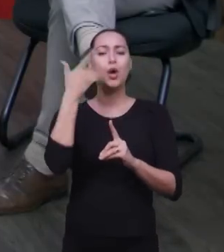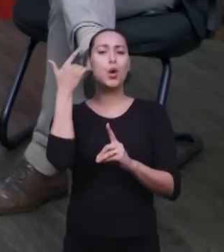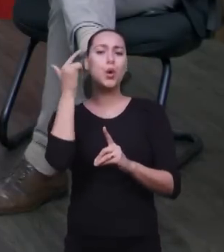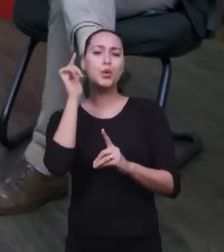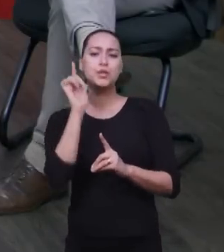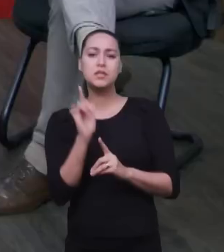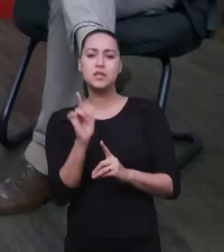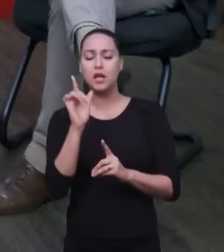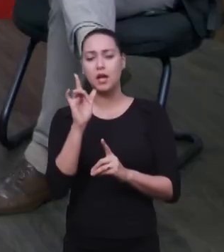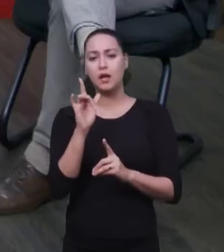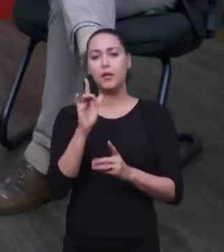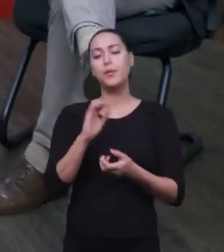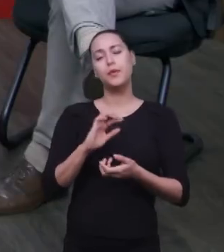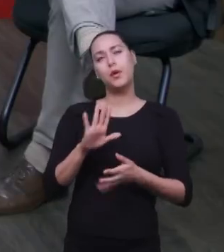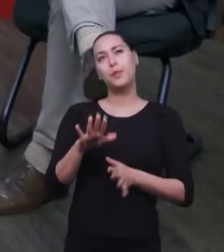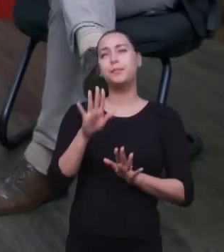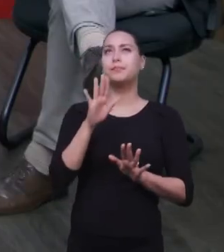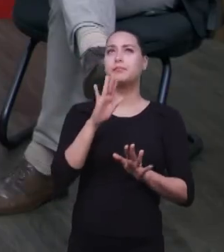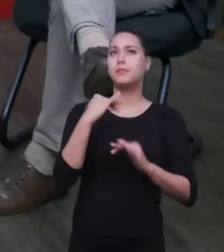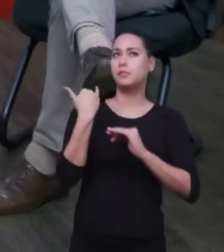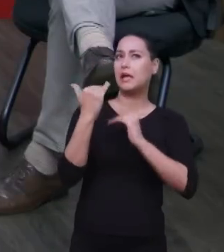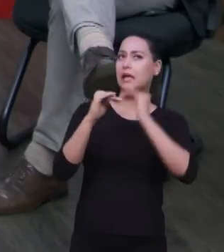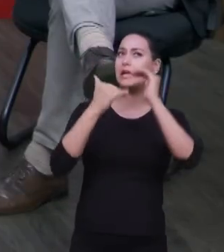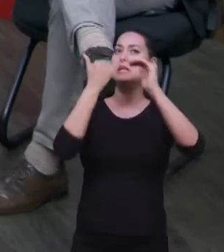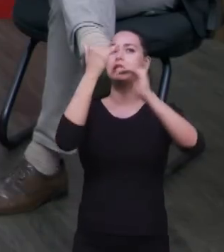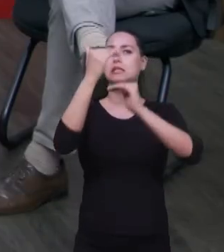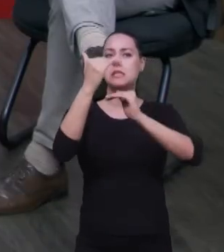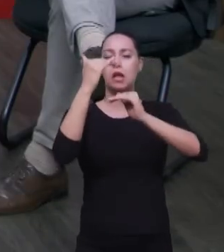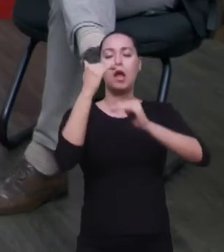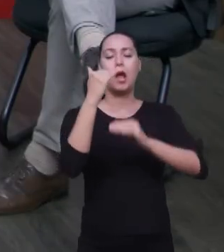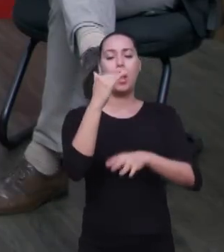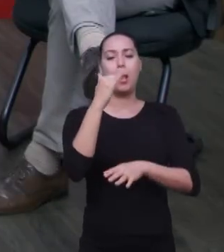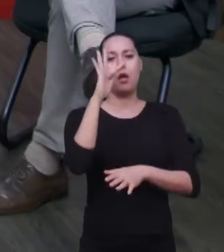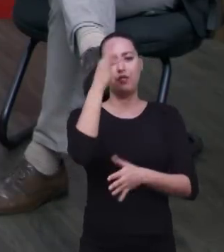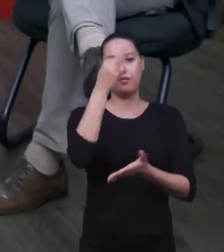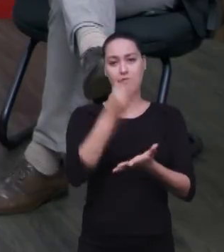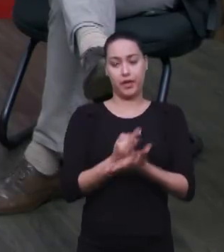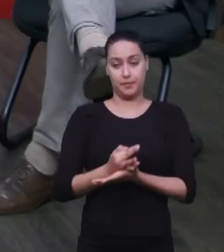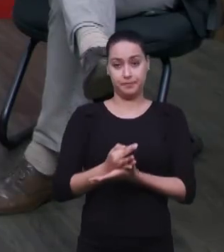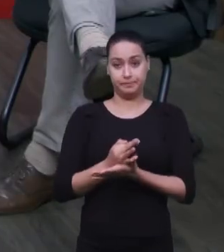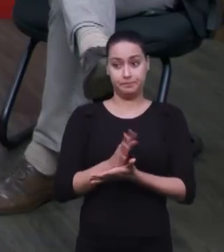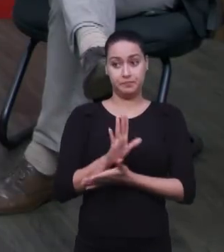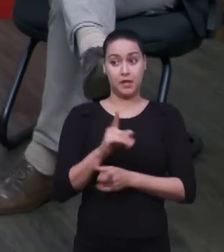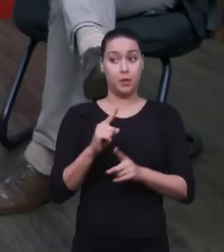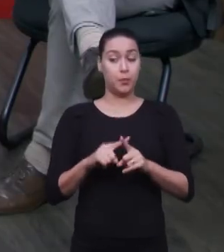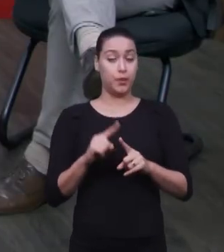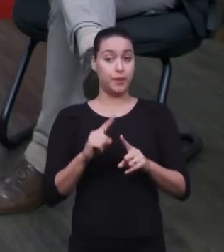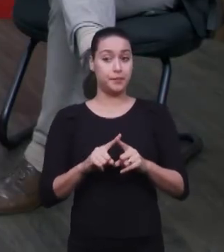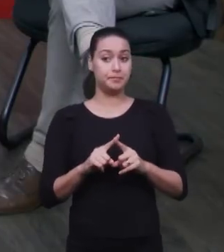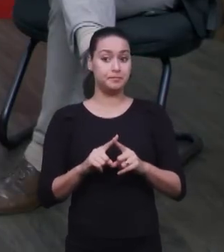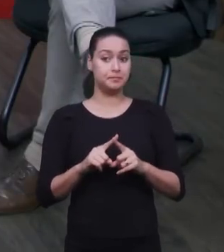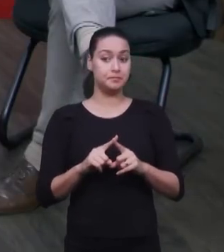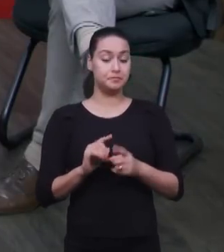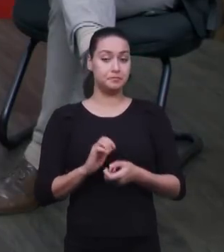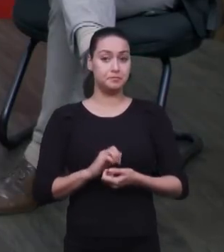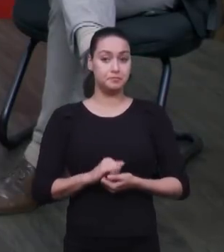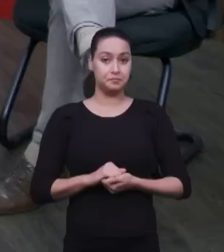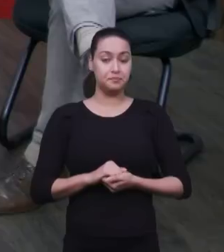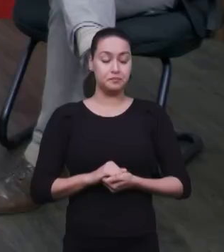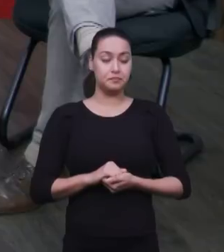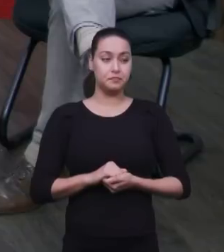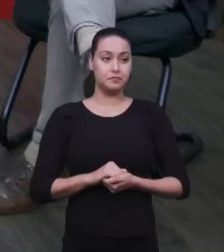ter, assim, digamos assim, um crescimento da nossa fé. Porque